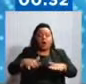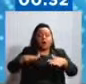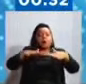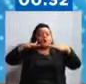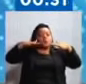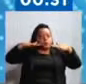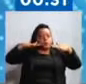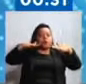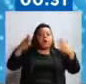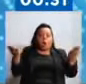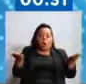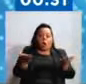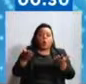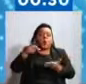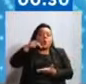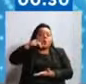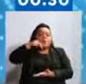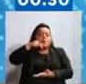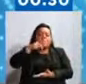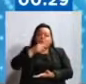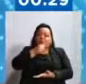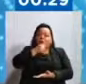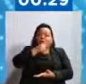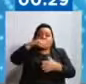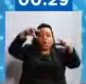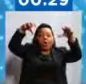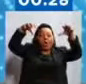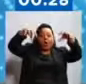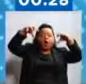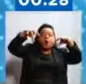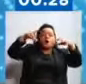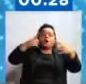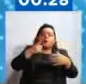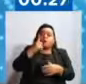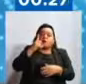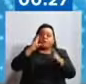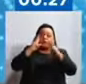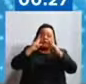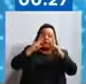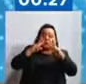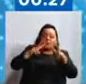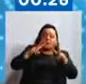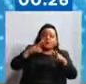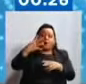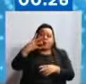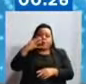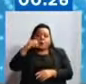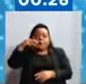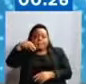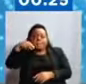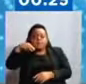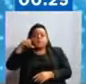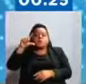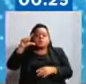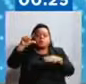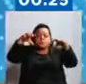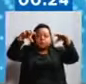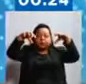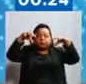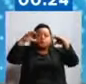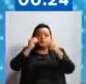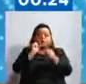Porto Velho transforma quando chove, tipo uma pia. Uma hora você vê tudo alagado, com 40 minutos, ao parar a chuva, secou.